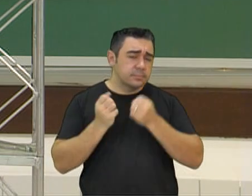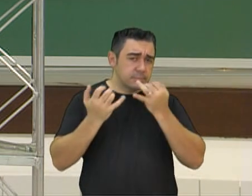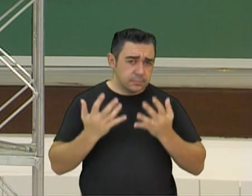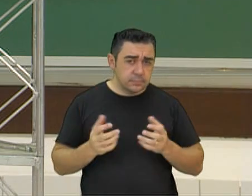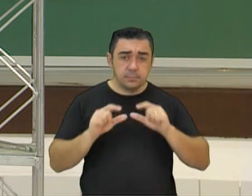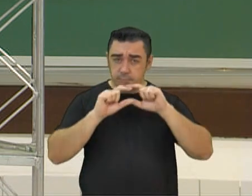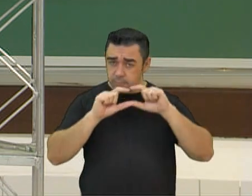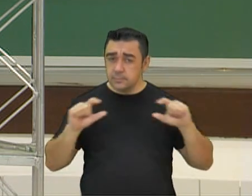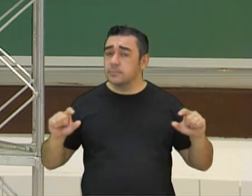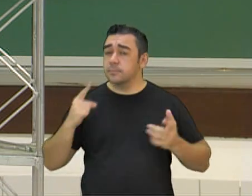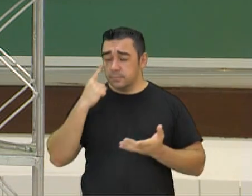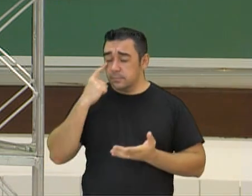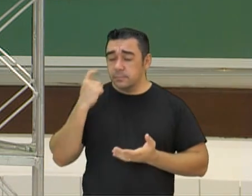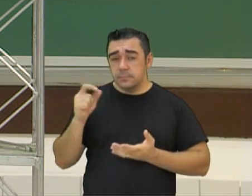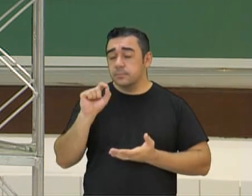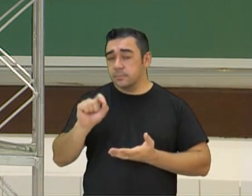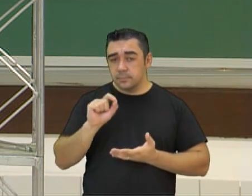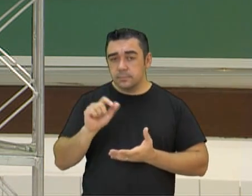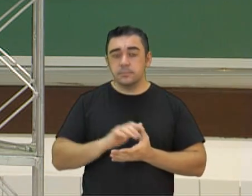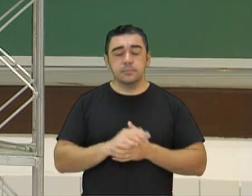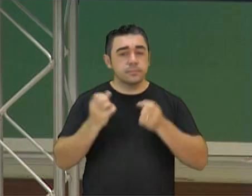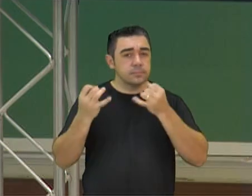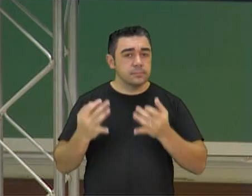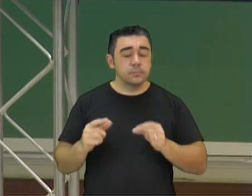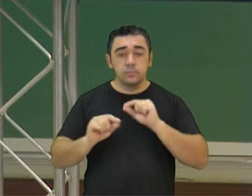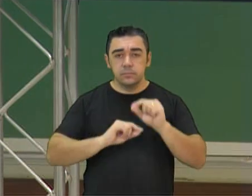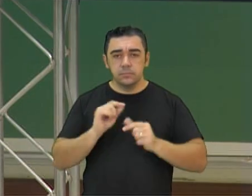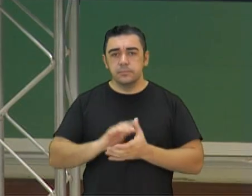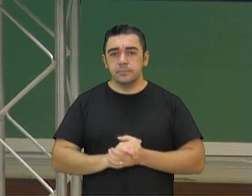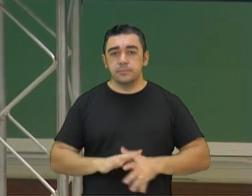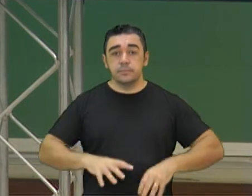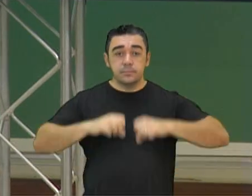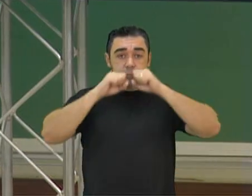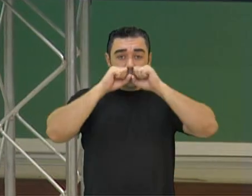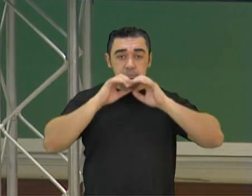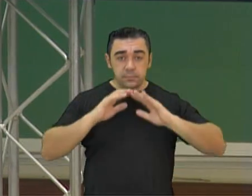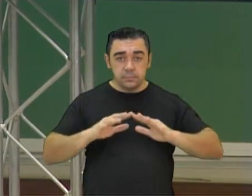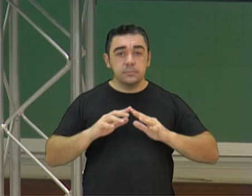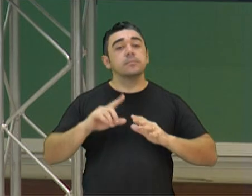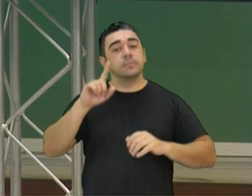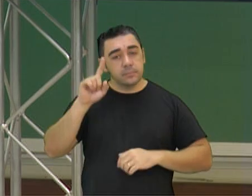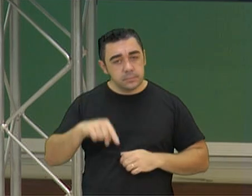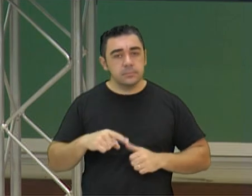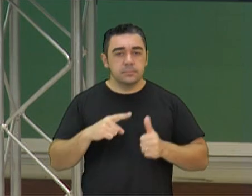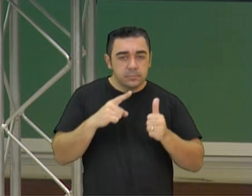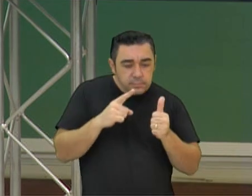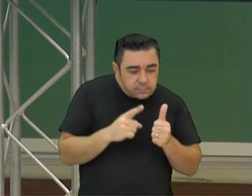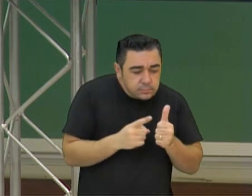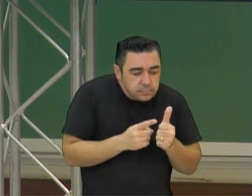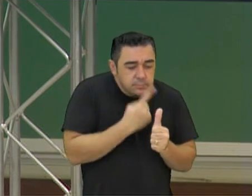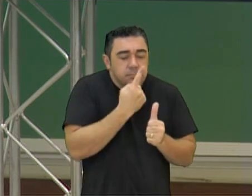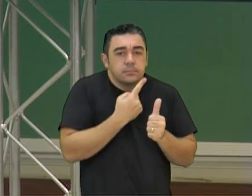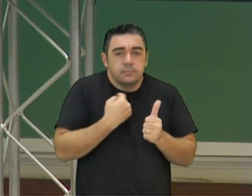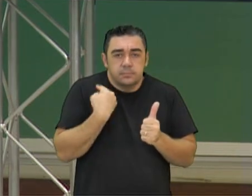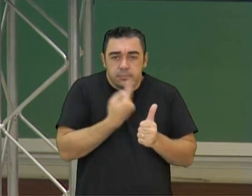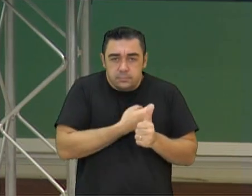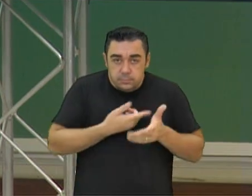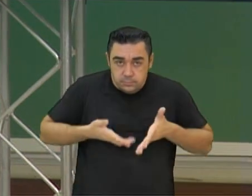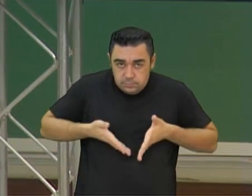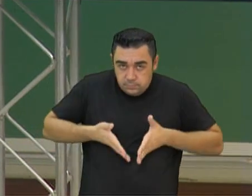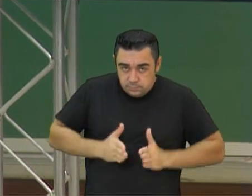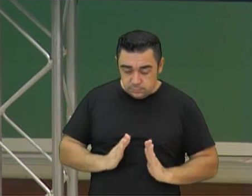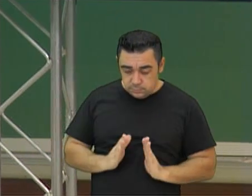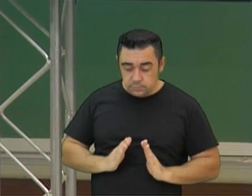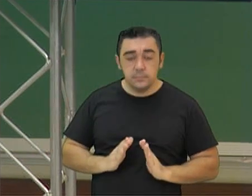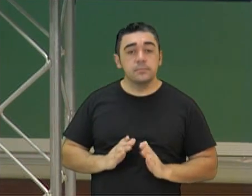frase bem interessante sobre a respiração. Ele diz assim, respirar é a primeira ação de vida e